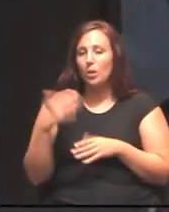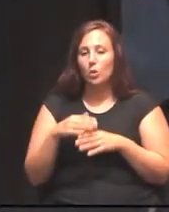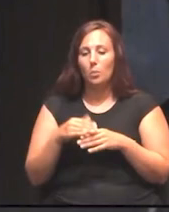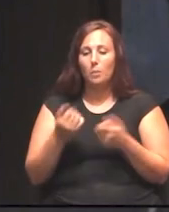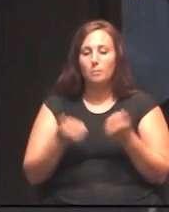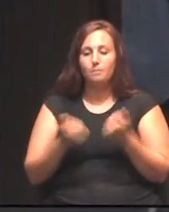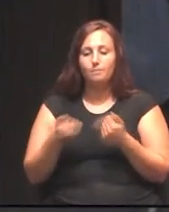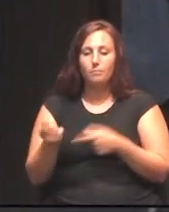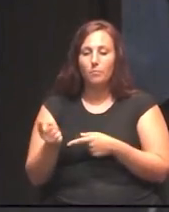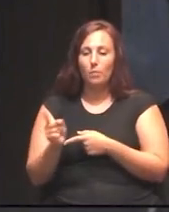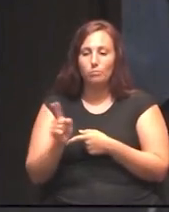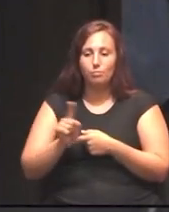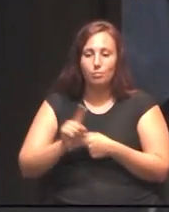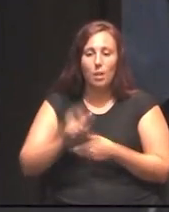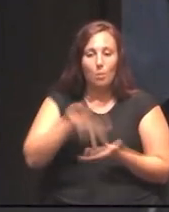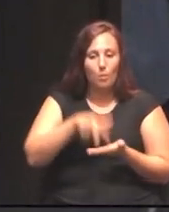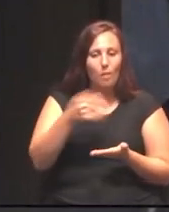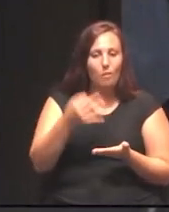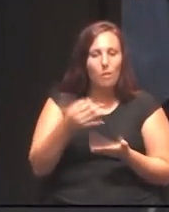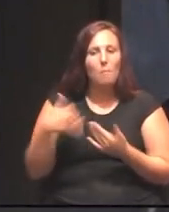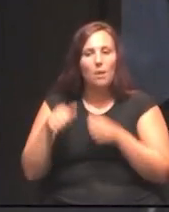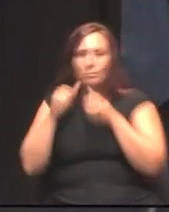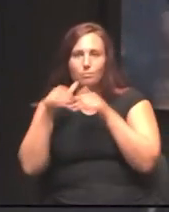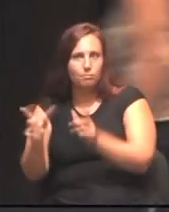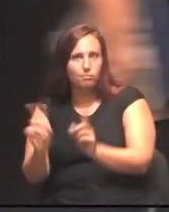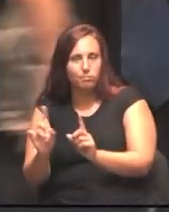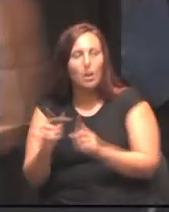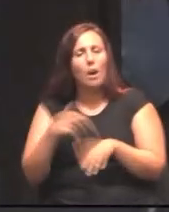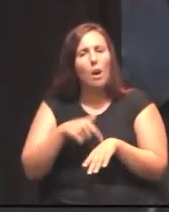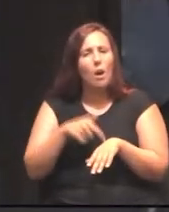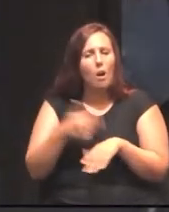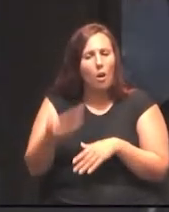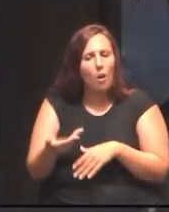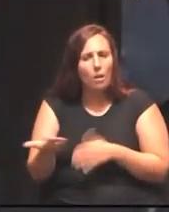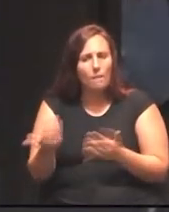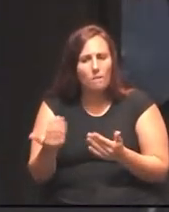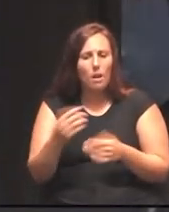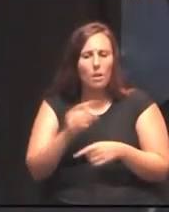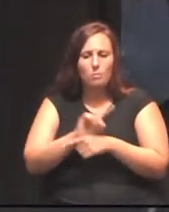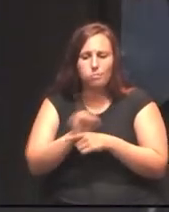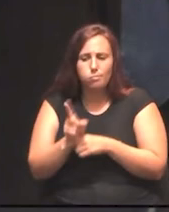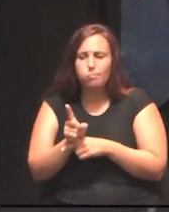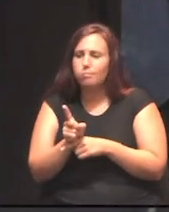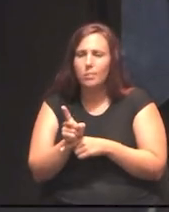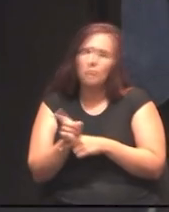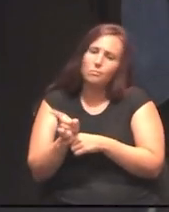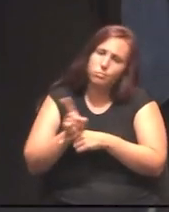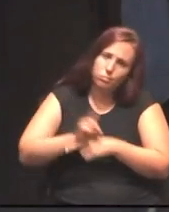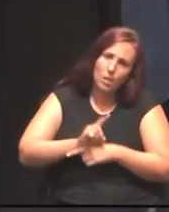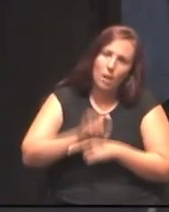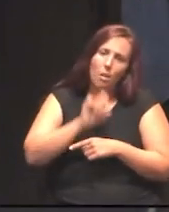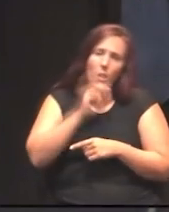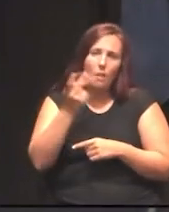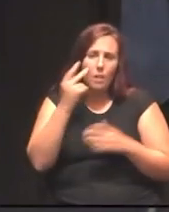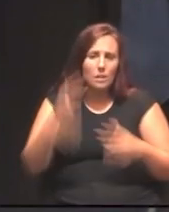foi aprovada, mas não foi implementada. É hora de reduzirmos a velocidade de circulação em Lisboa, porque isso pode salvar vidas. Mas pode mais do que